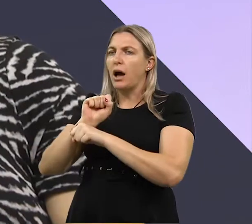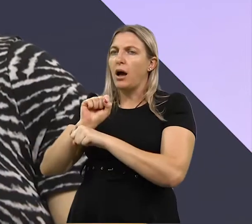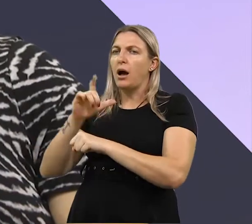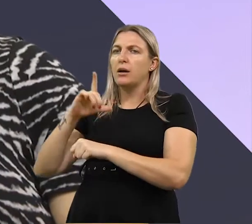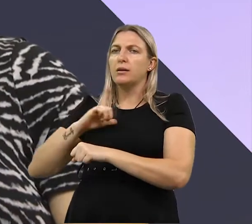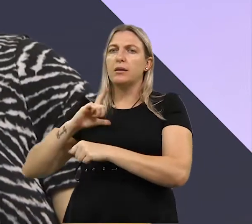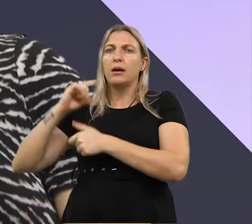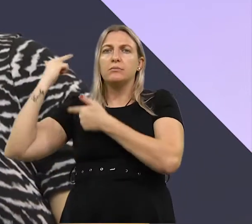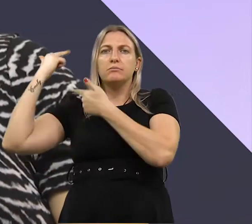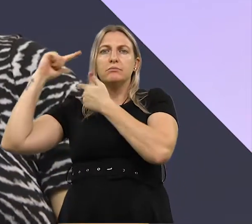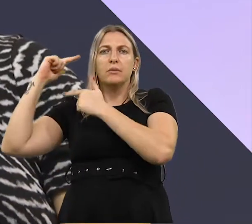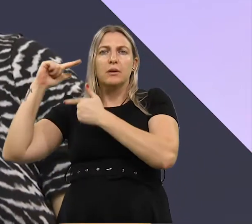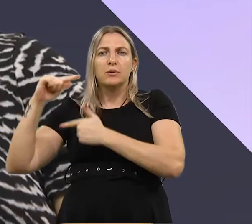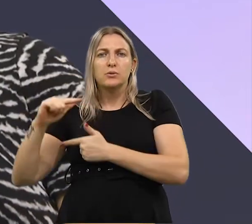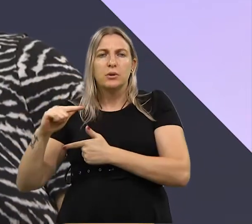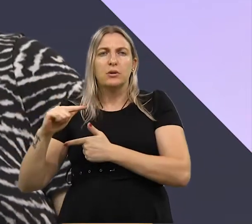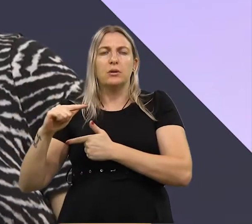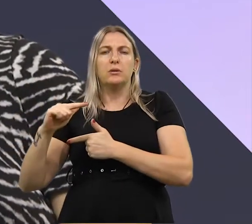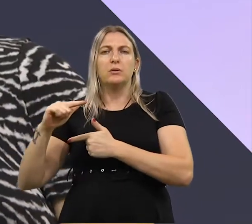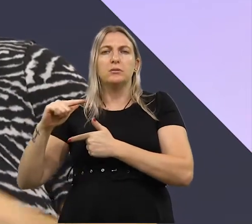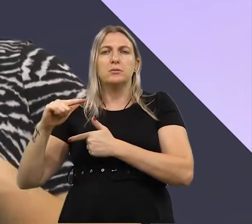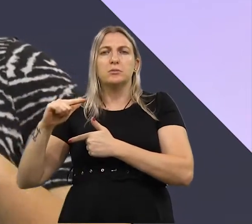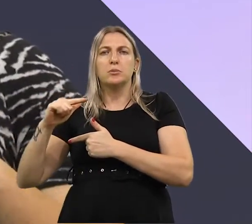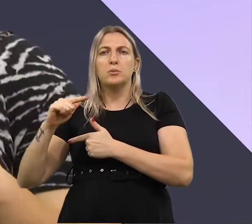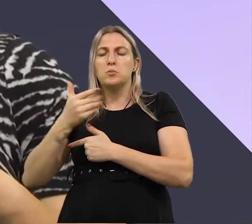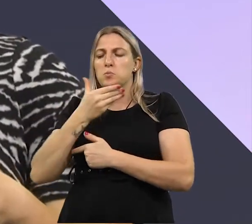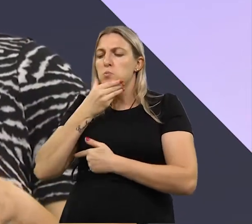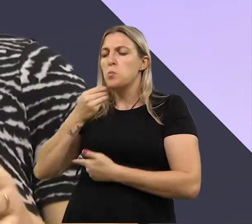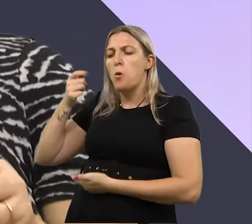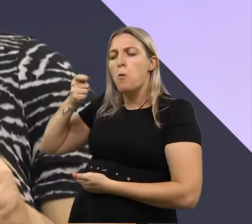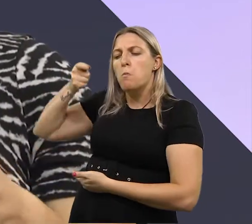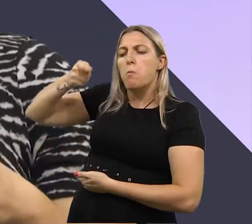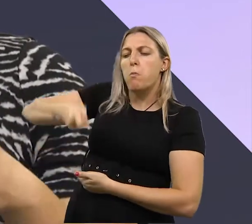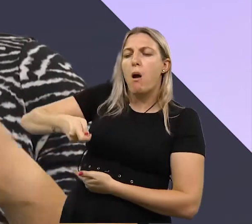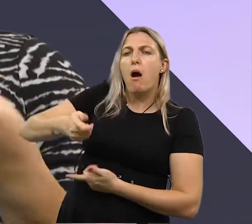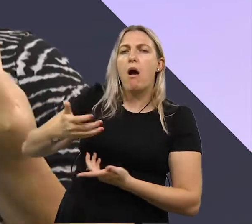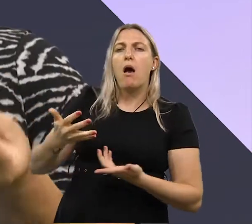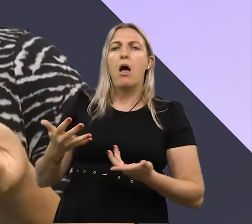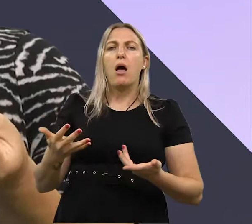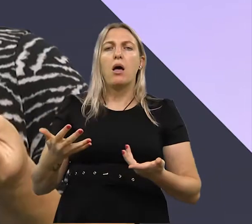um avanço do conservadorismo, né, do autoritarismo,